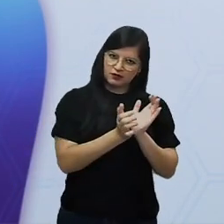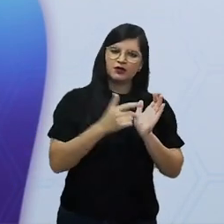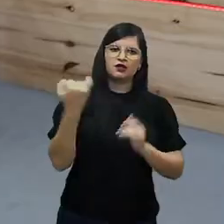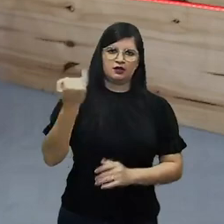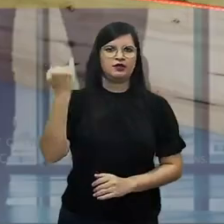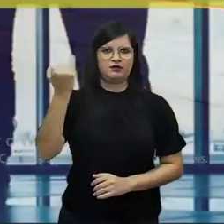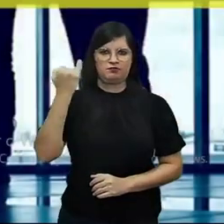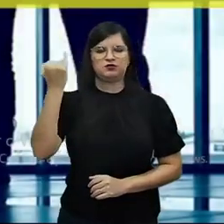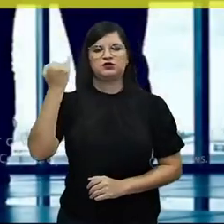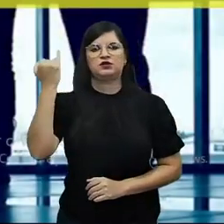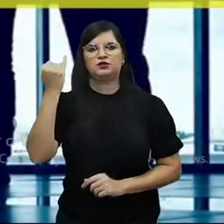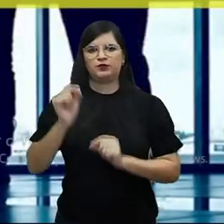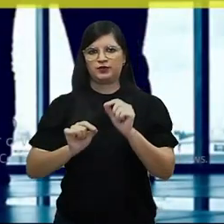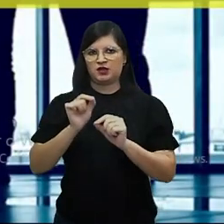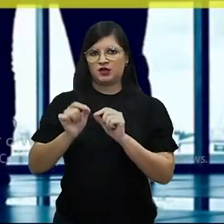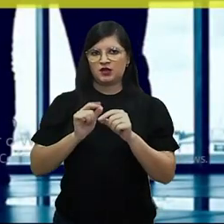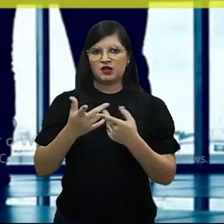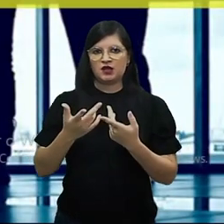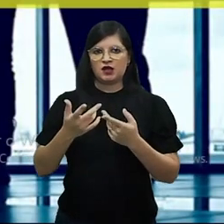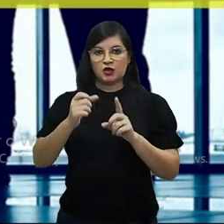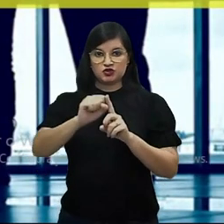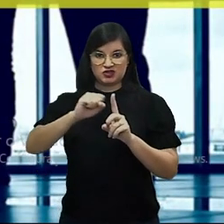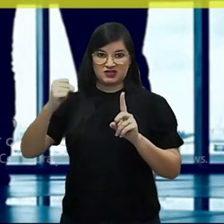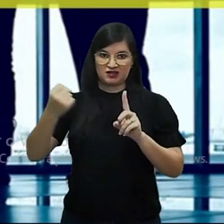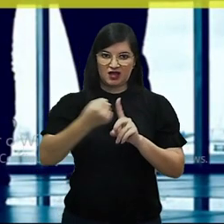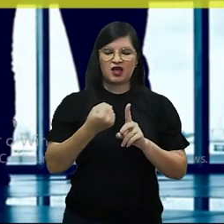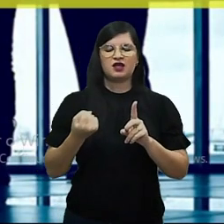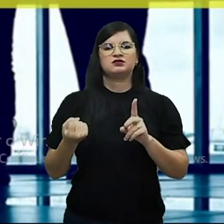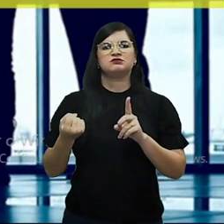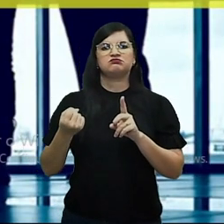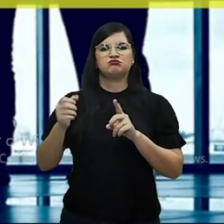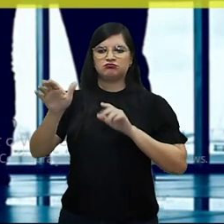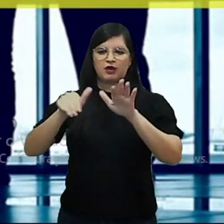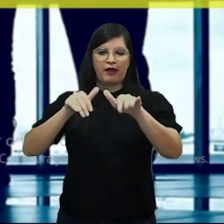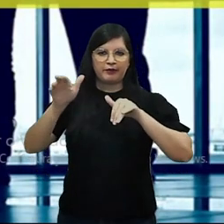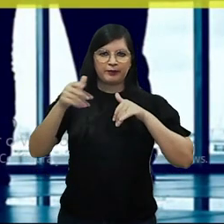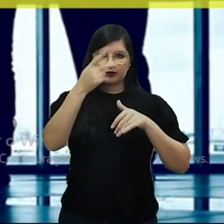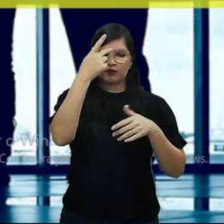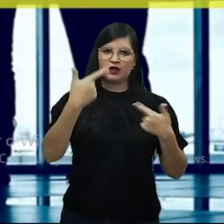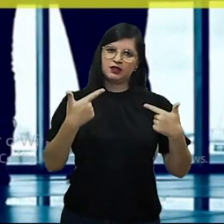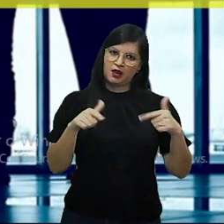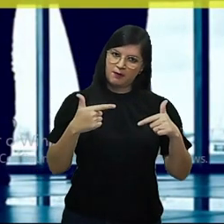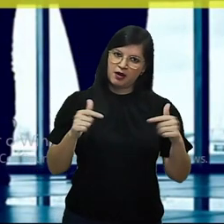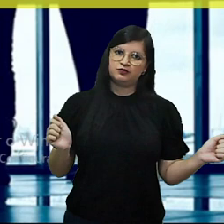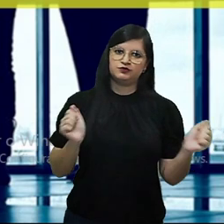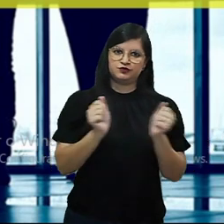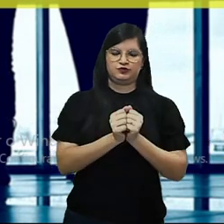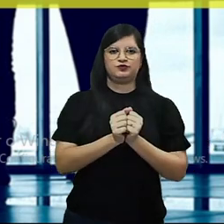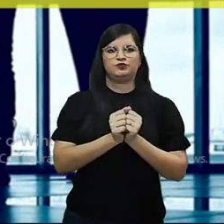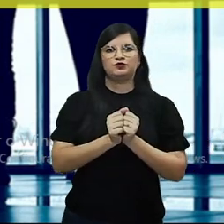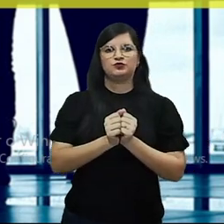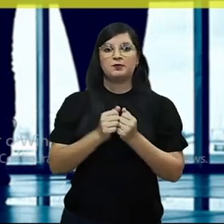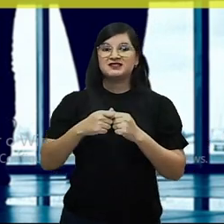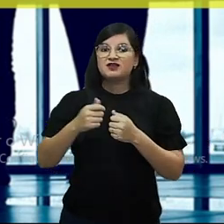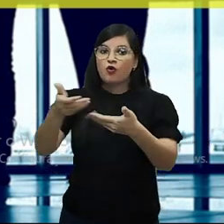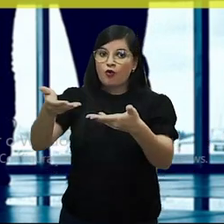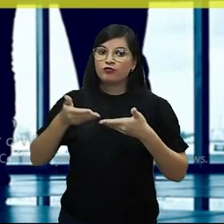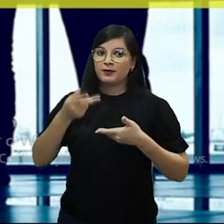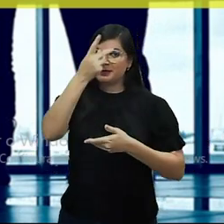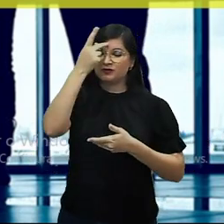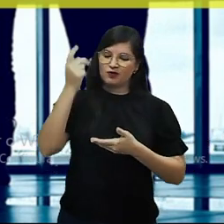importante. Quando vocês forem fazer uma sociedade e trazer uma pessoa para poder atuar junto com vocês, tragam pessoas que